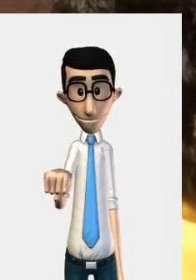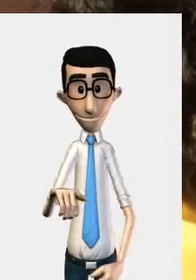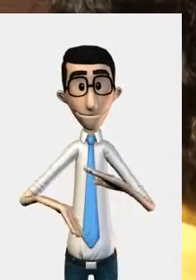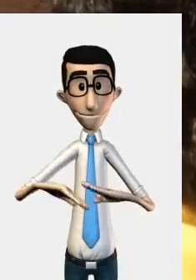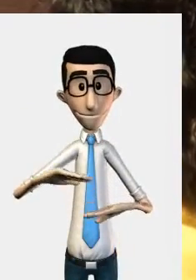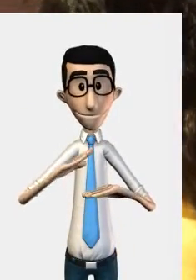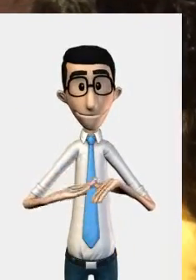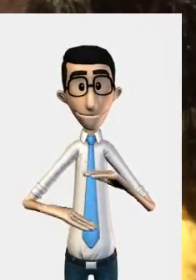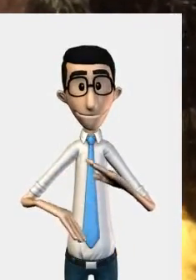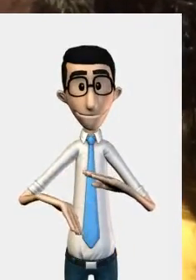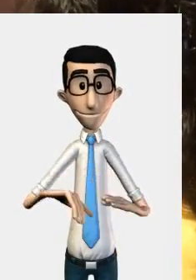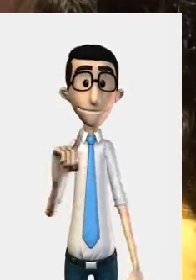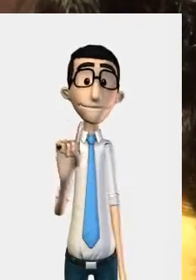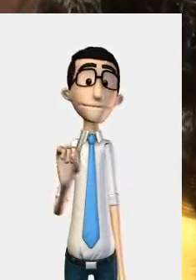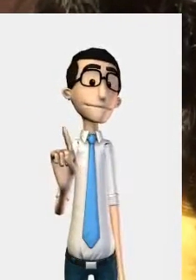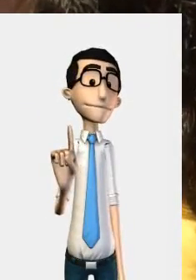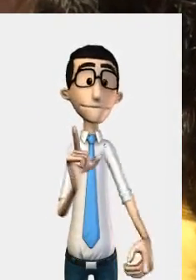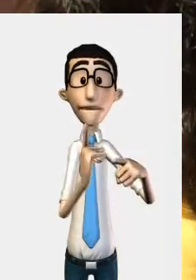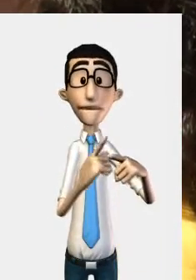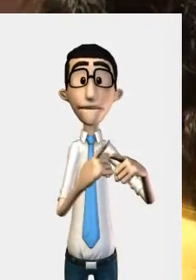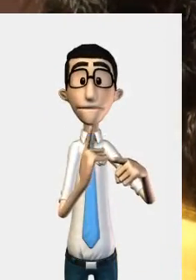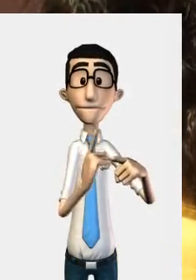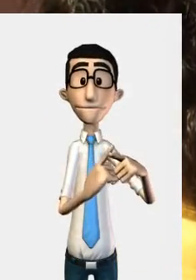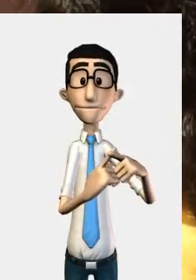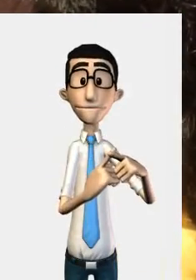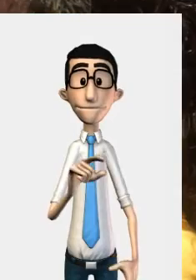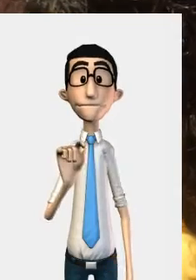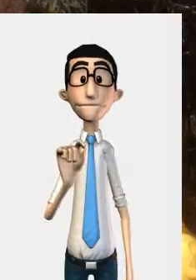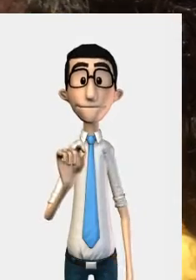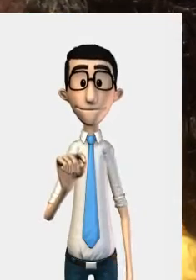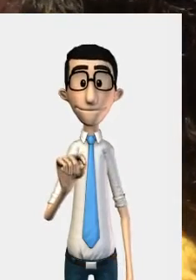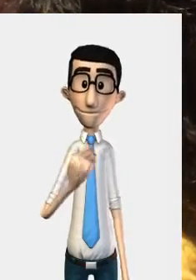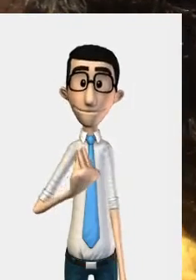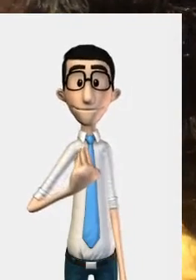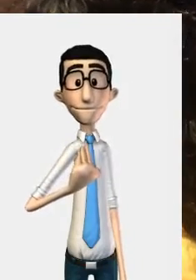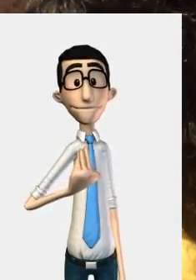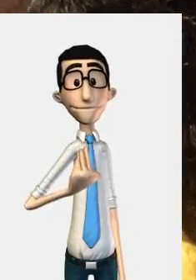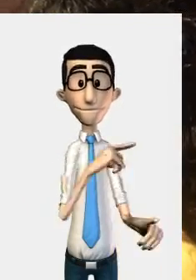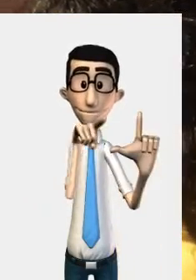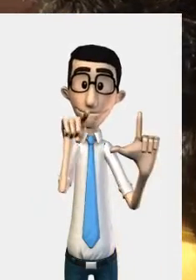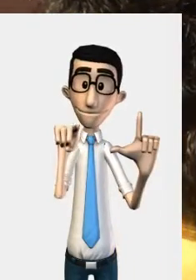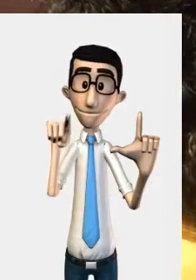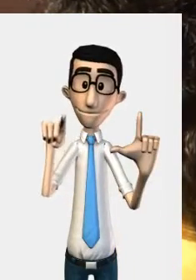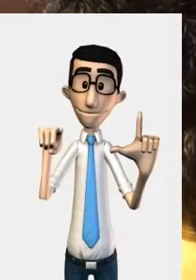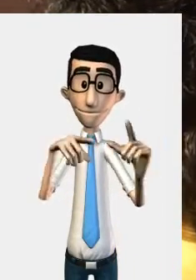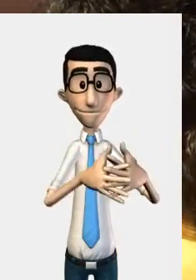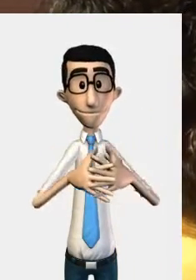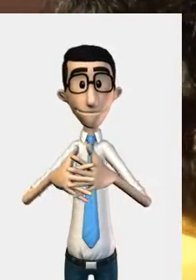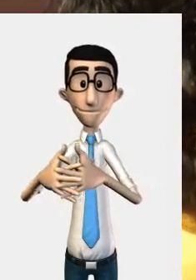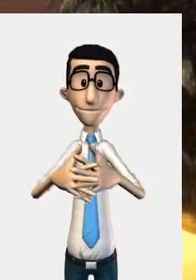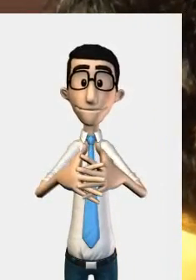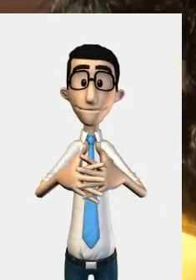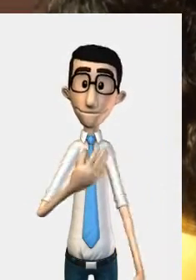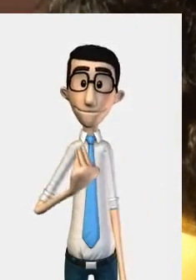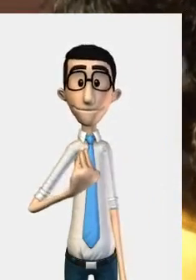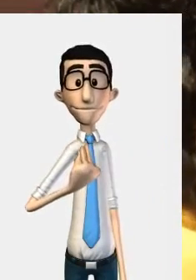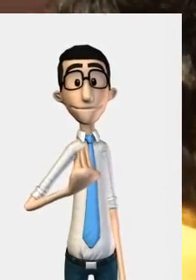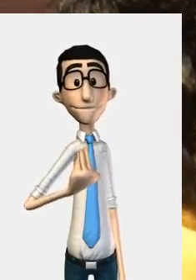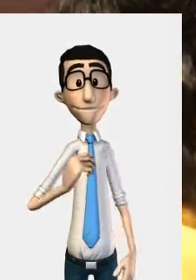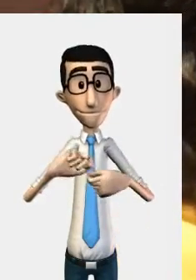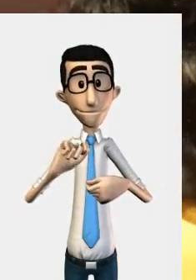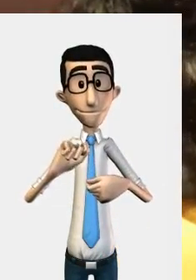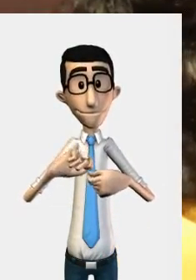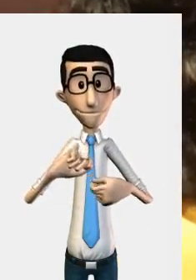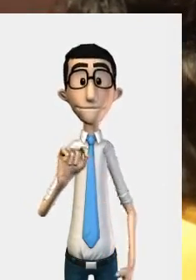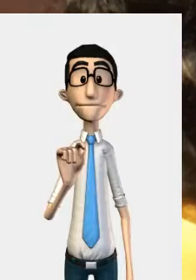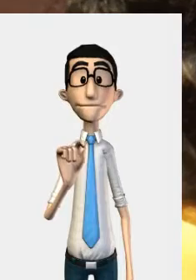raciocínio. E aí, como eu sempre tive muita facilidade para estudar, o inglês não foi uma barreira, poder ir para os Estados Unidos fazer curso e trazer o